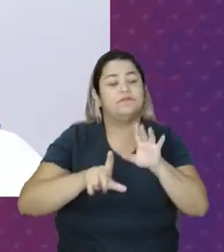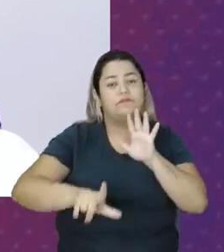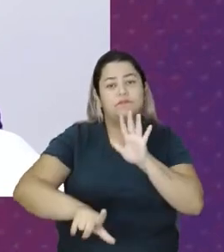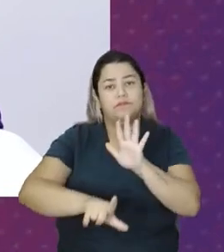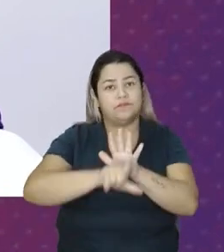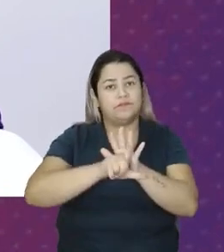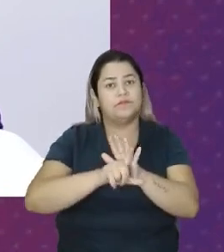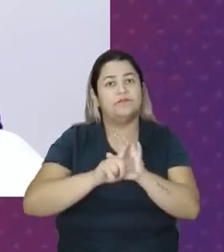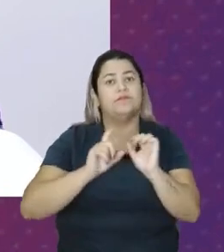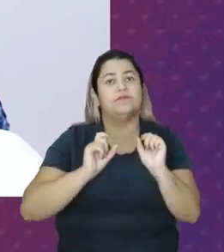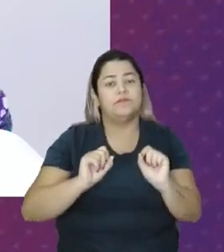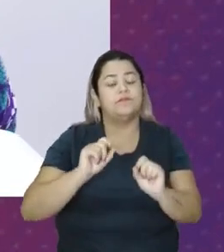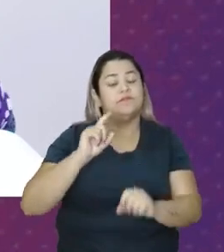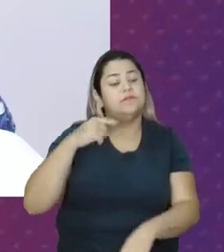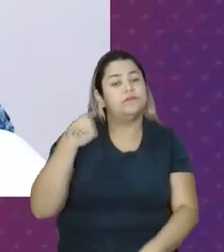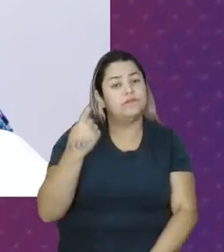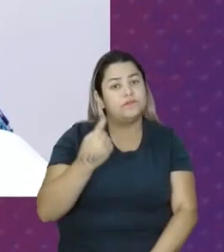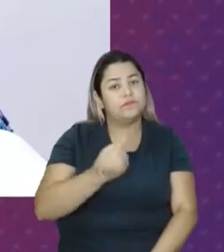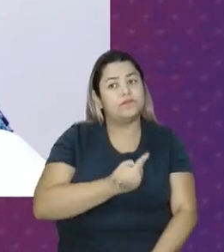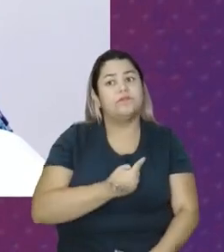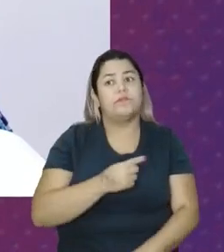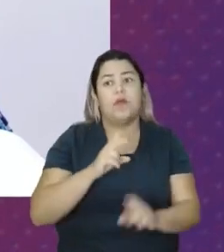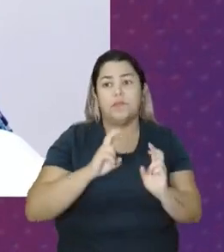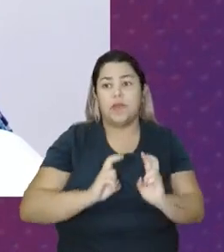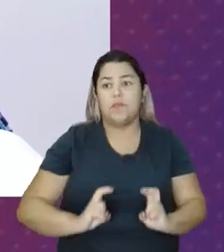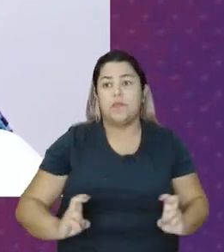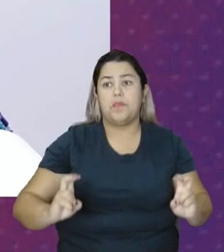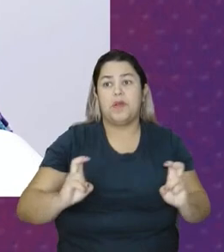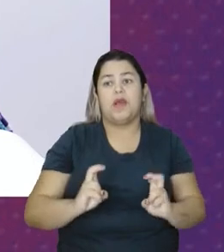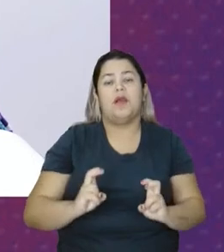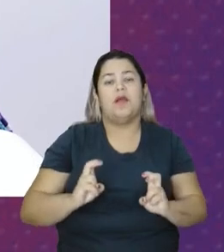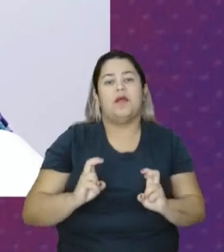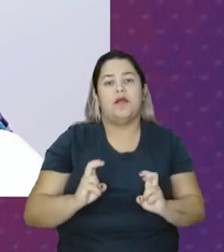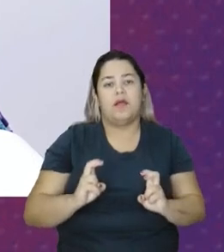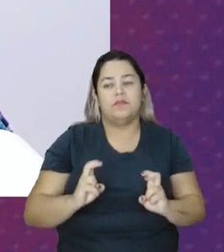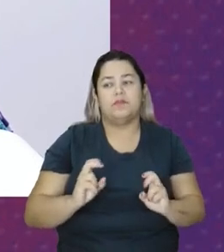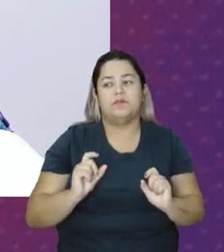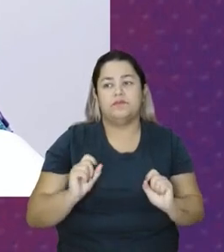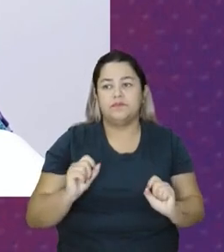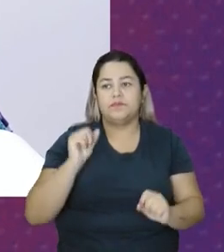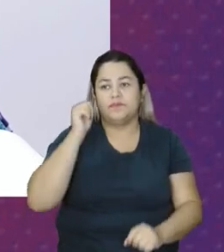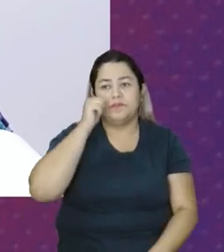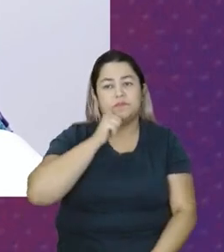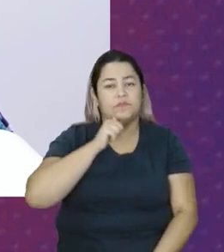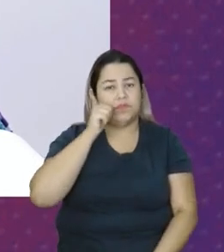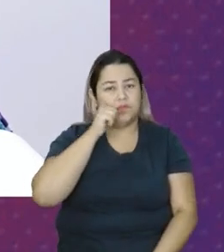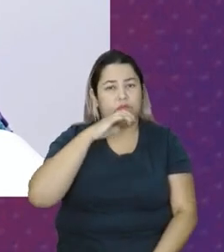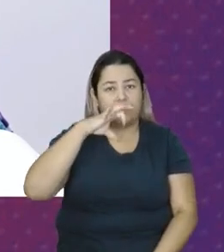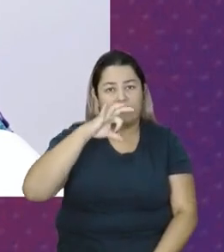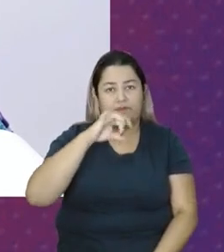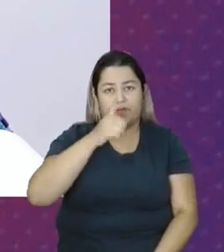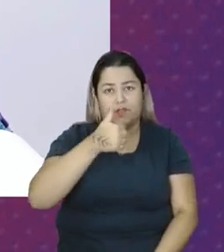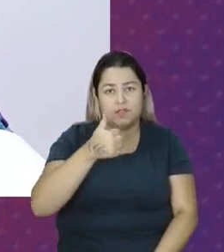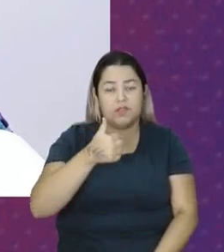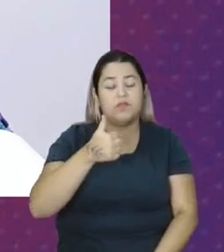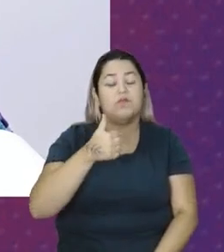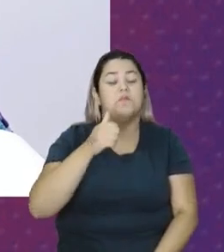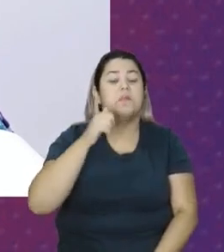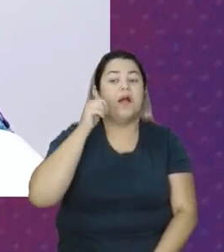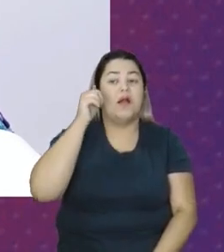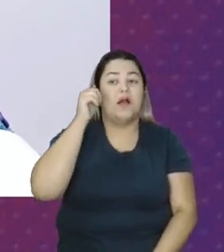legislatura, somos a maior bancada, né? A bancada feminina, 91 mulheres,